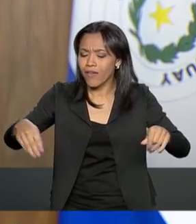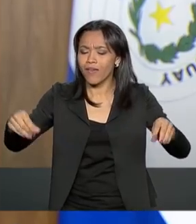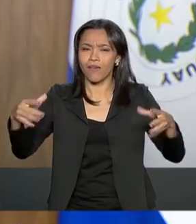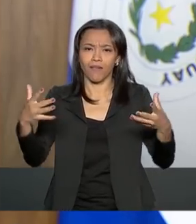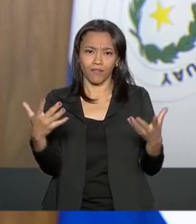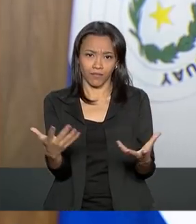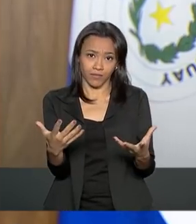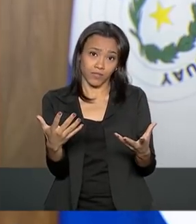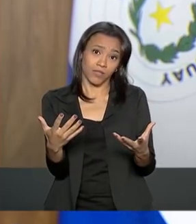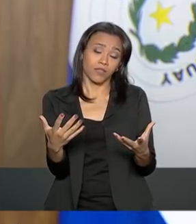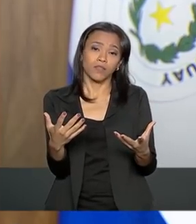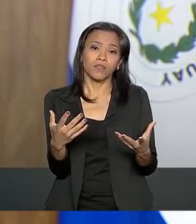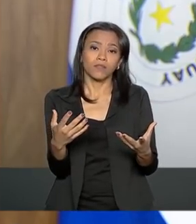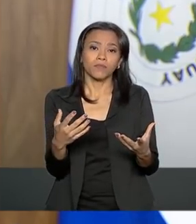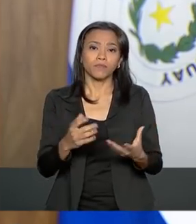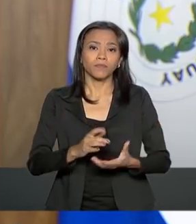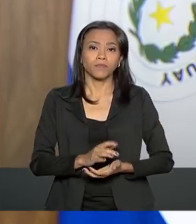a